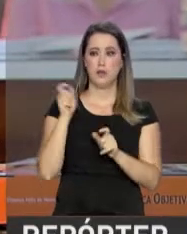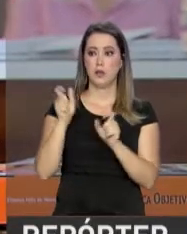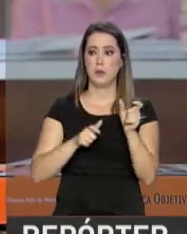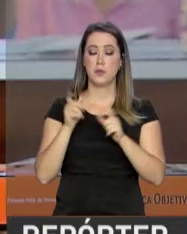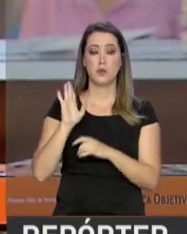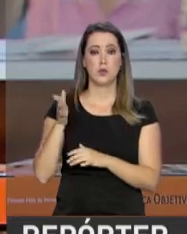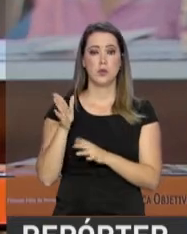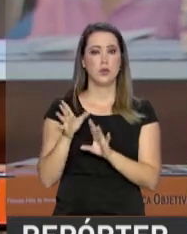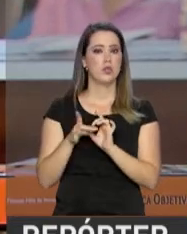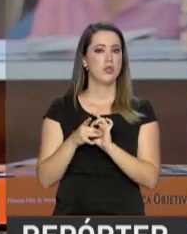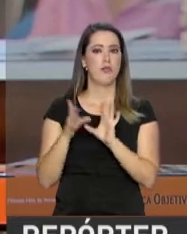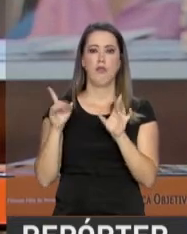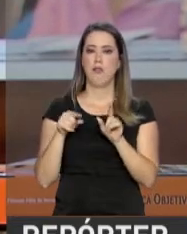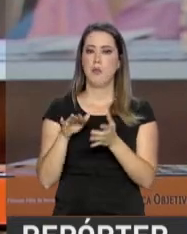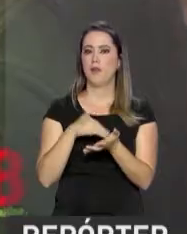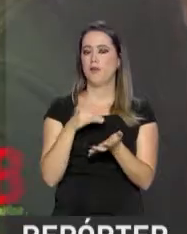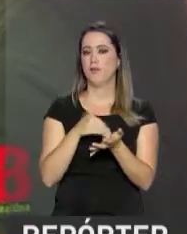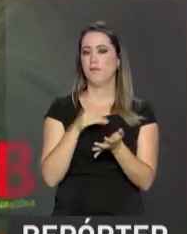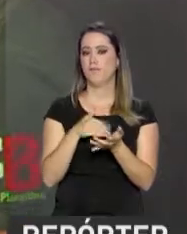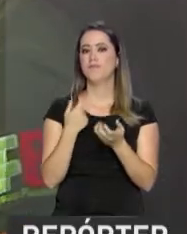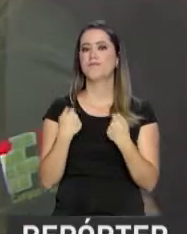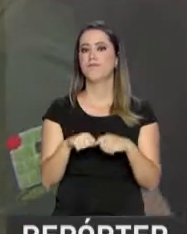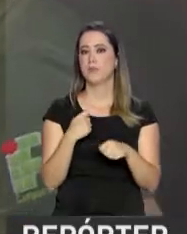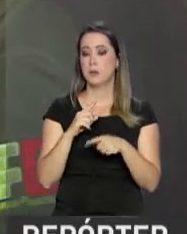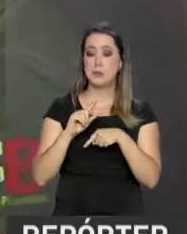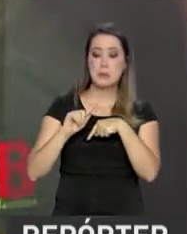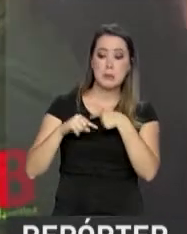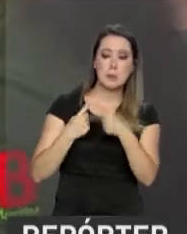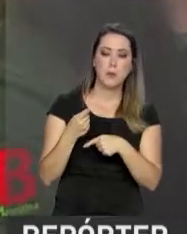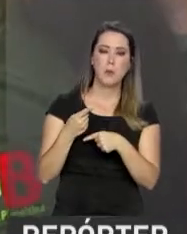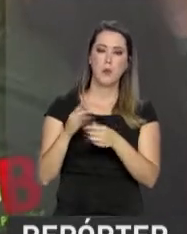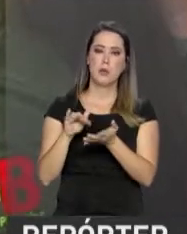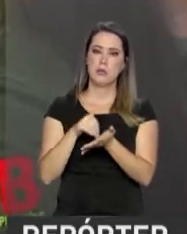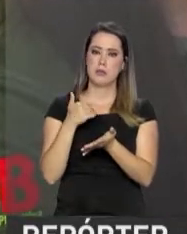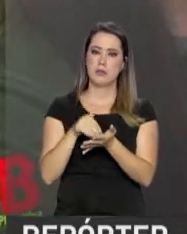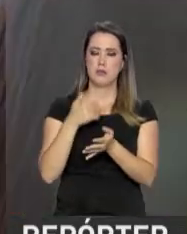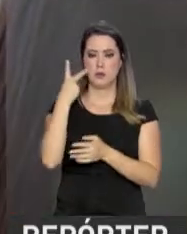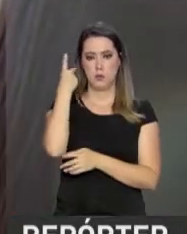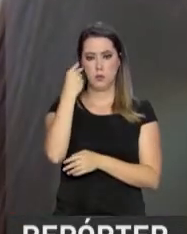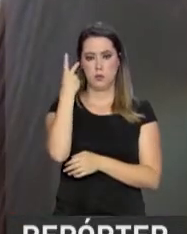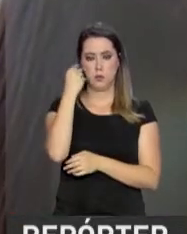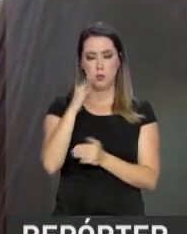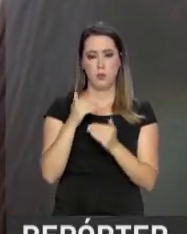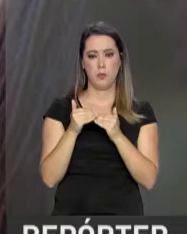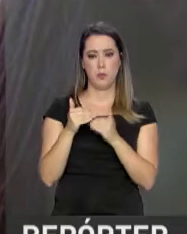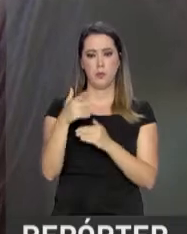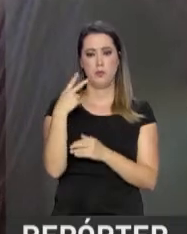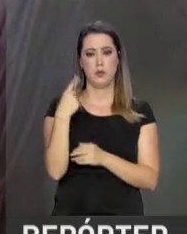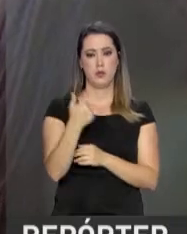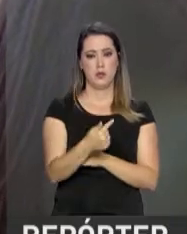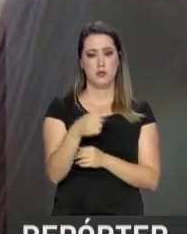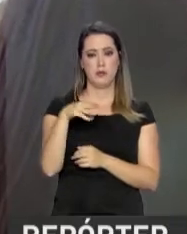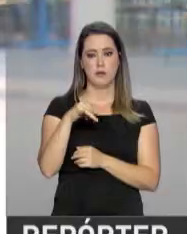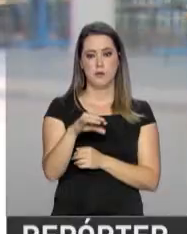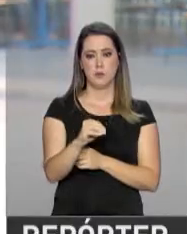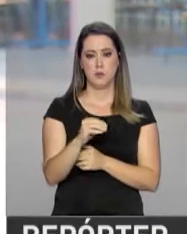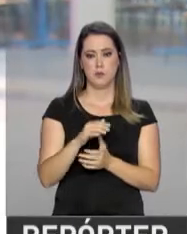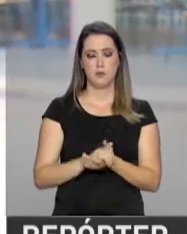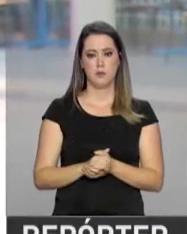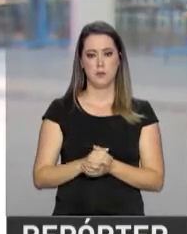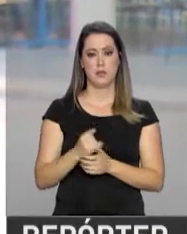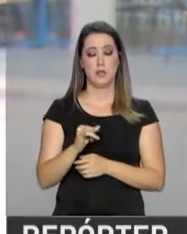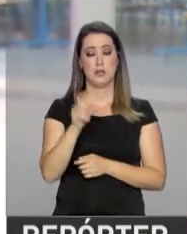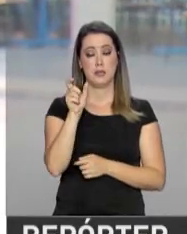já está inscrito no enem é preciso fazer a inscrição normalmente a partir do dia 7 de maio quem